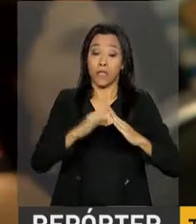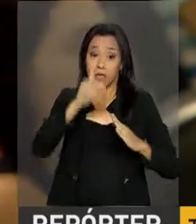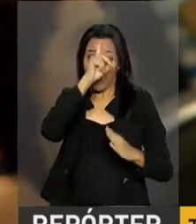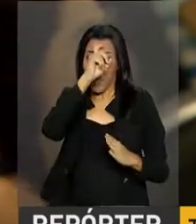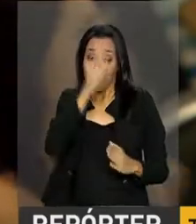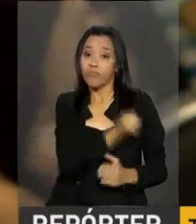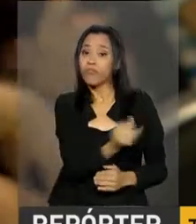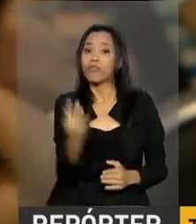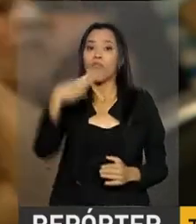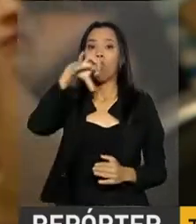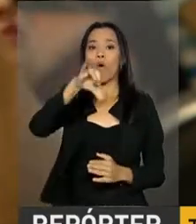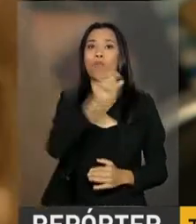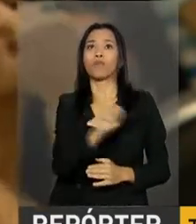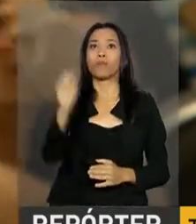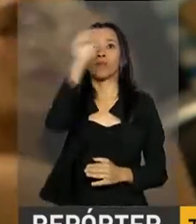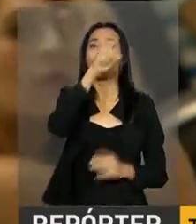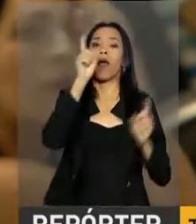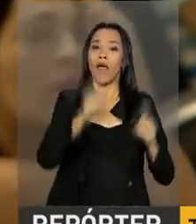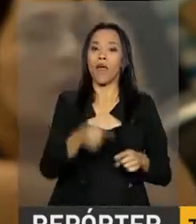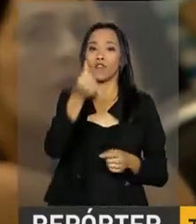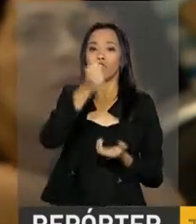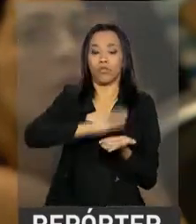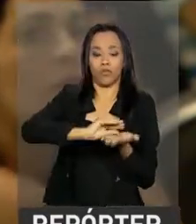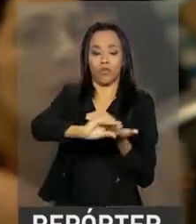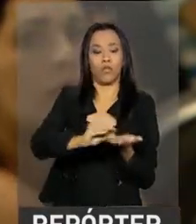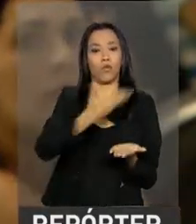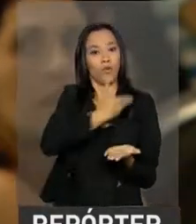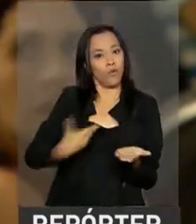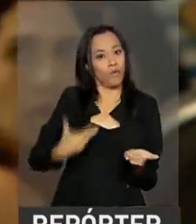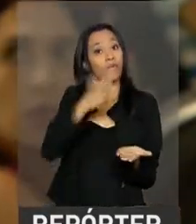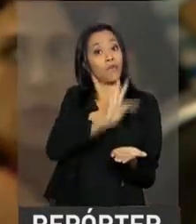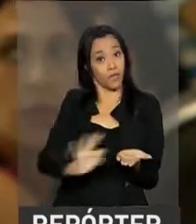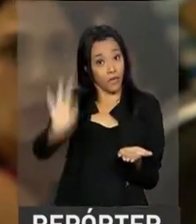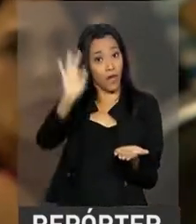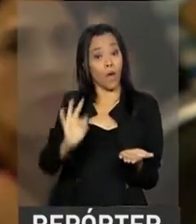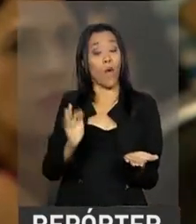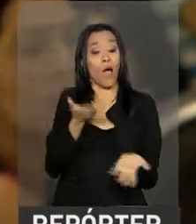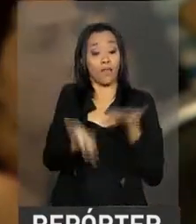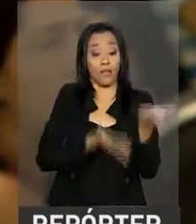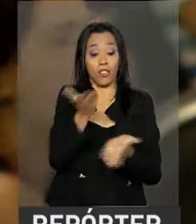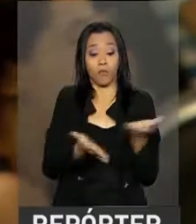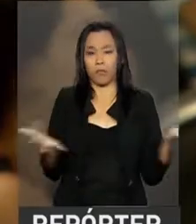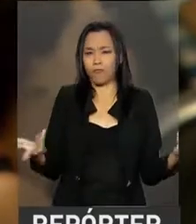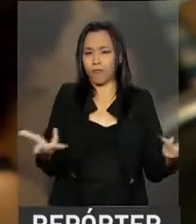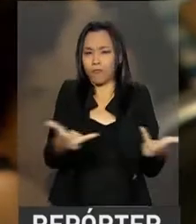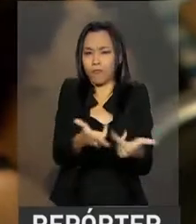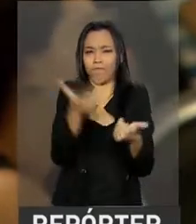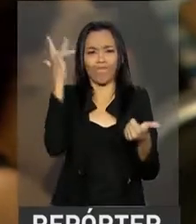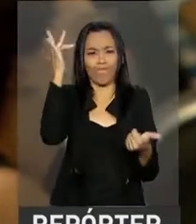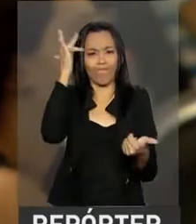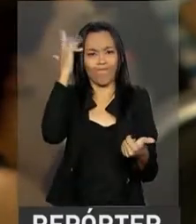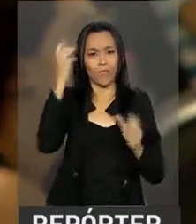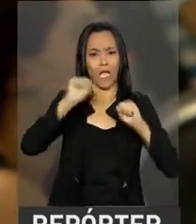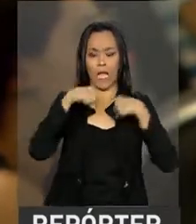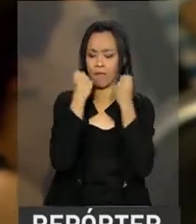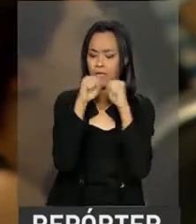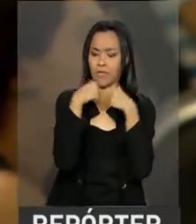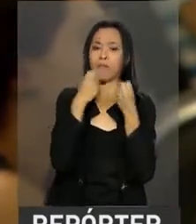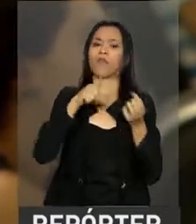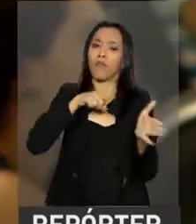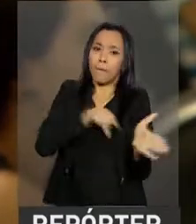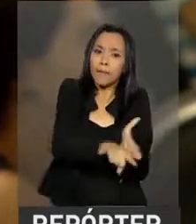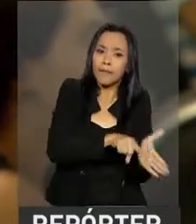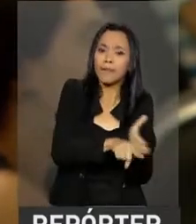mantida exclusivamente com recursos da união além do atendimento de excelência em reabilitação também realiza pesquisas em